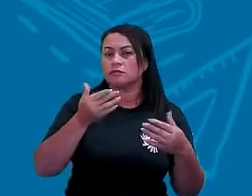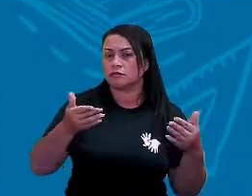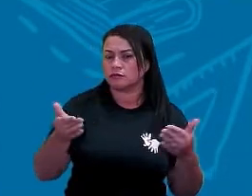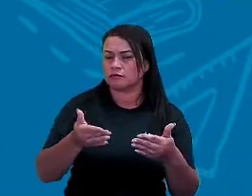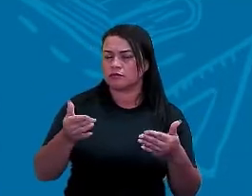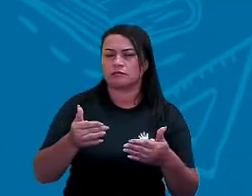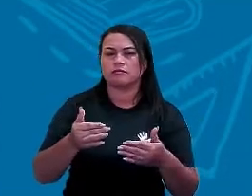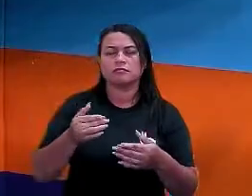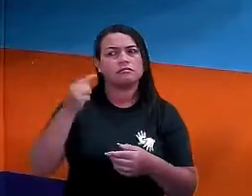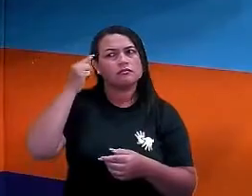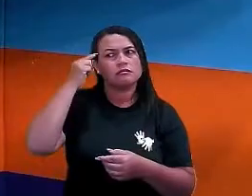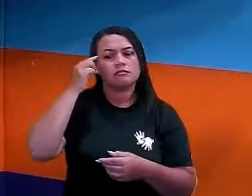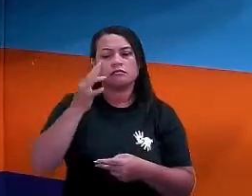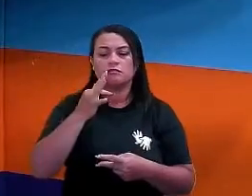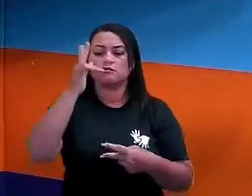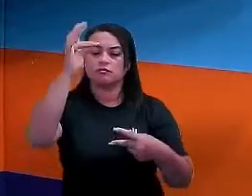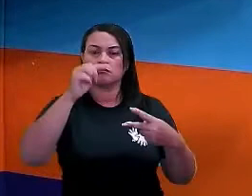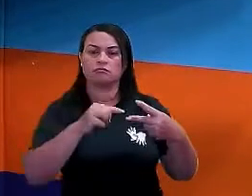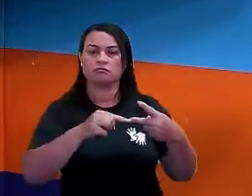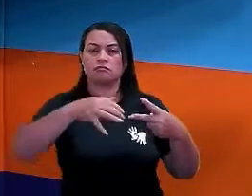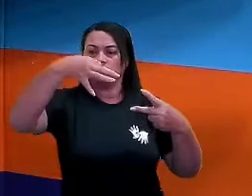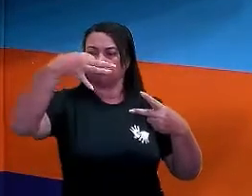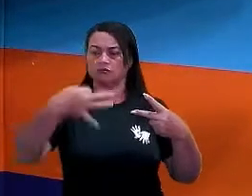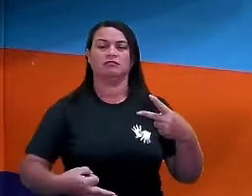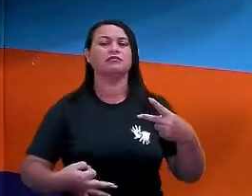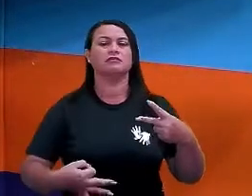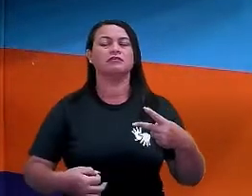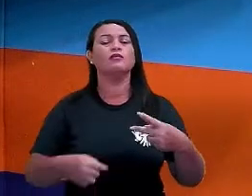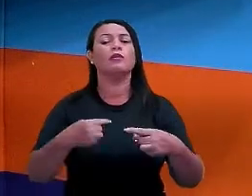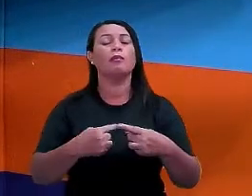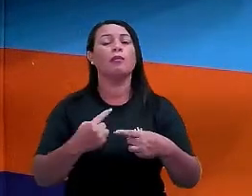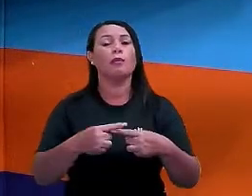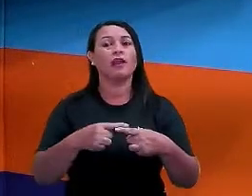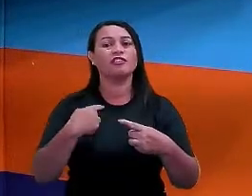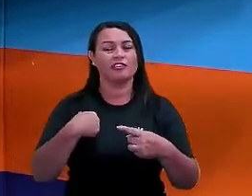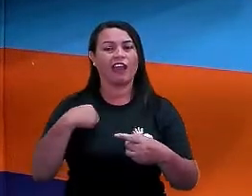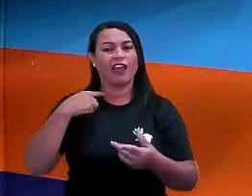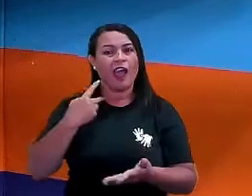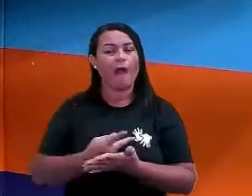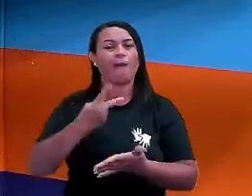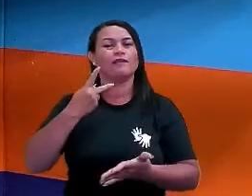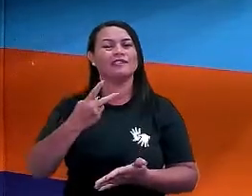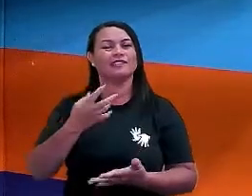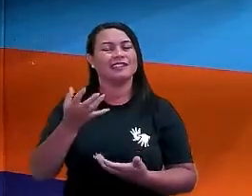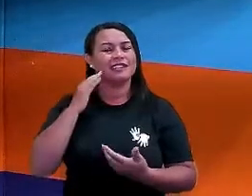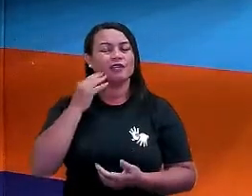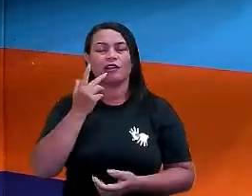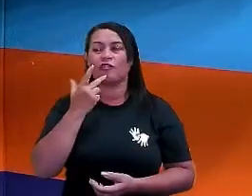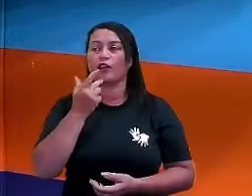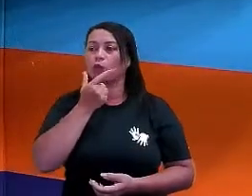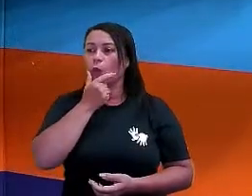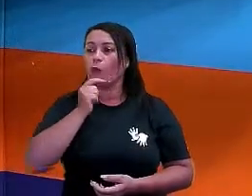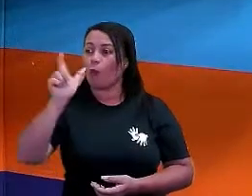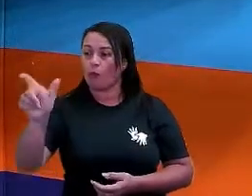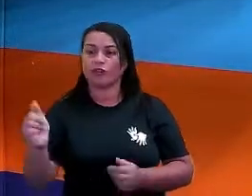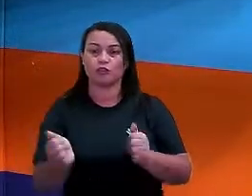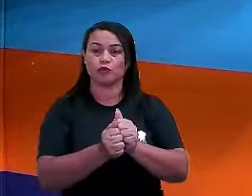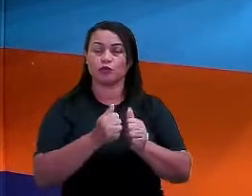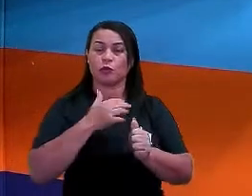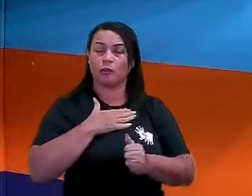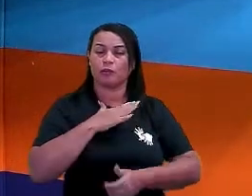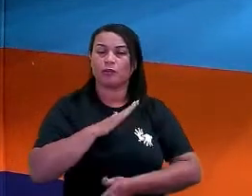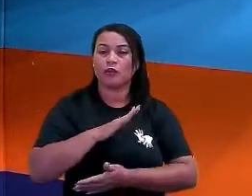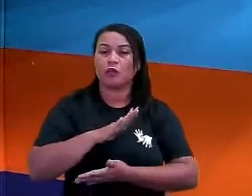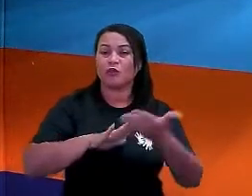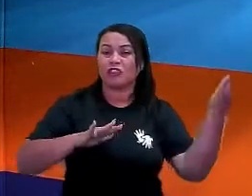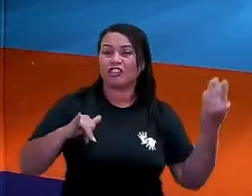também é um futuro, mas um futuro certo, que ele já vai acontecer. Quando eu digo assim, que Kel vai comigo, ele vai voar comigo para o Rio, ele vai para o